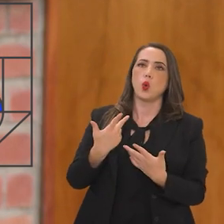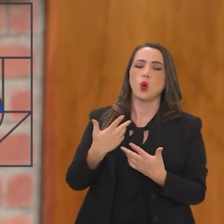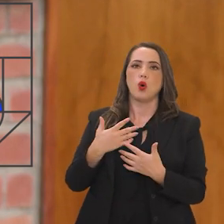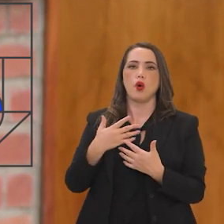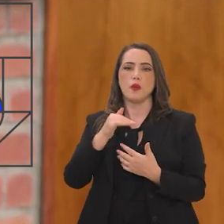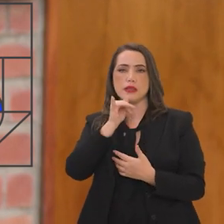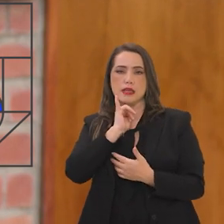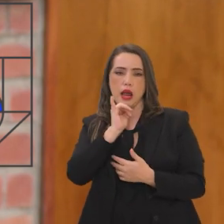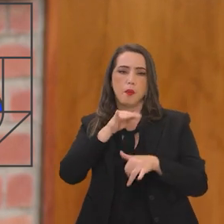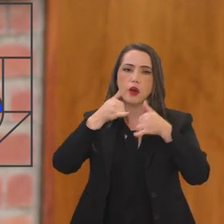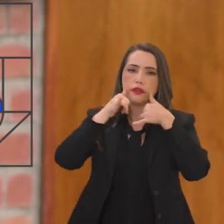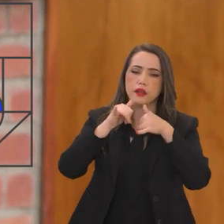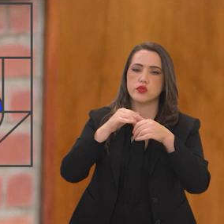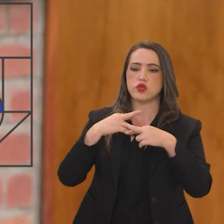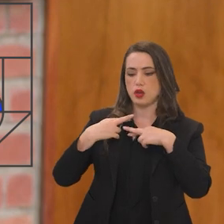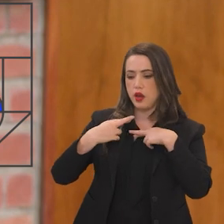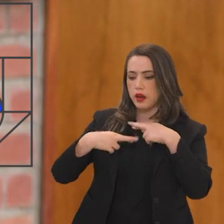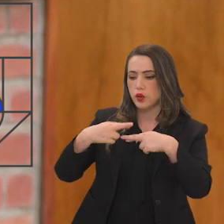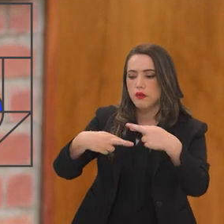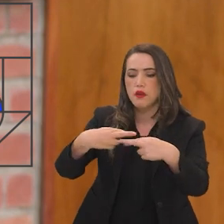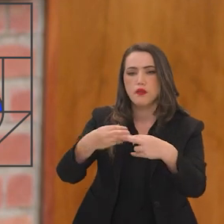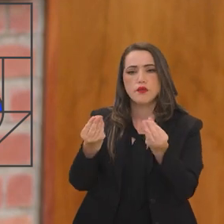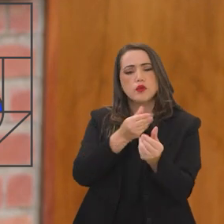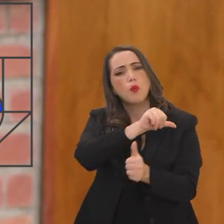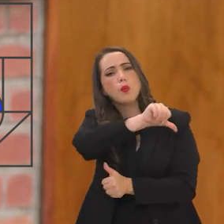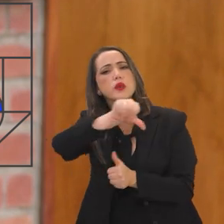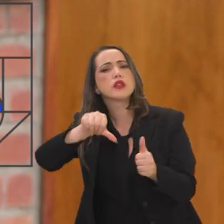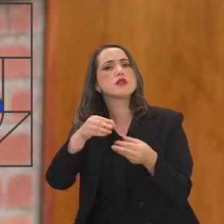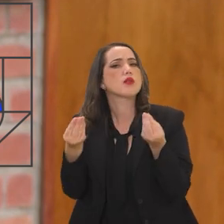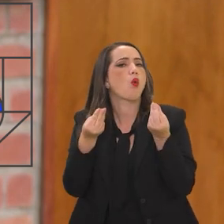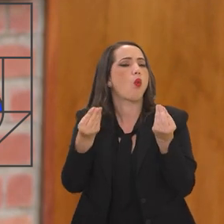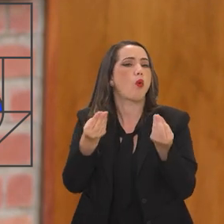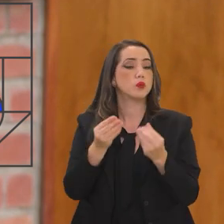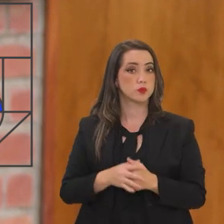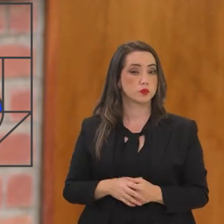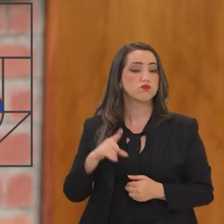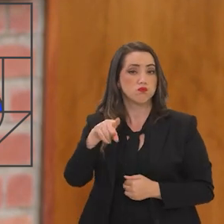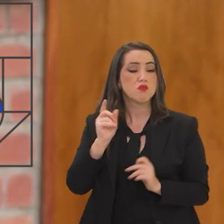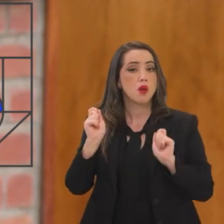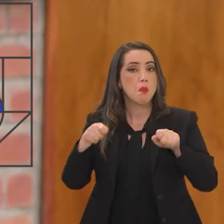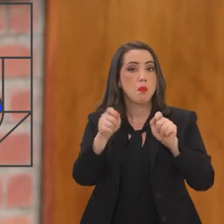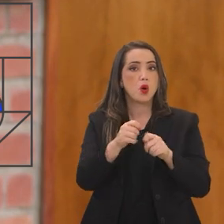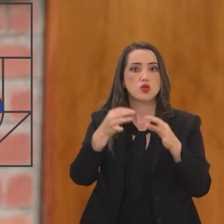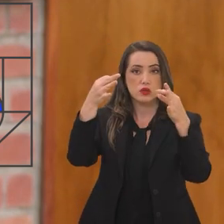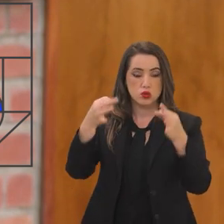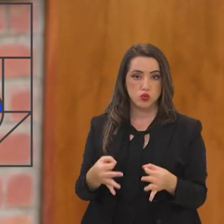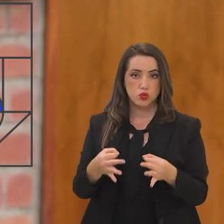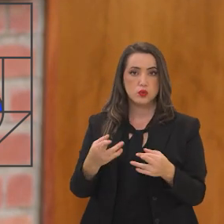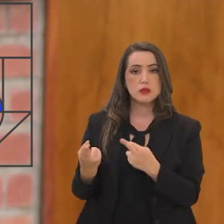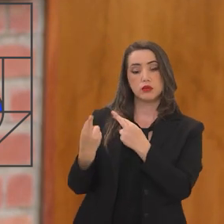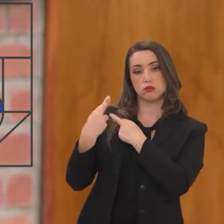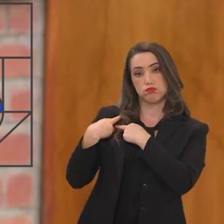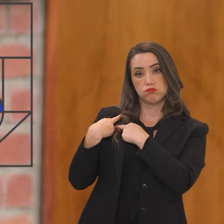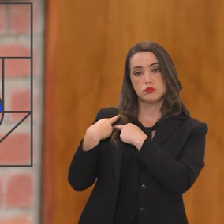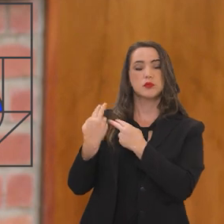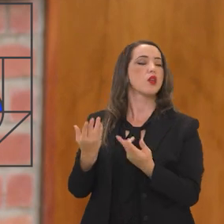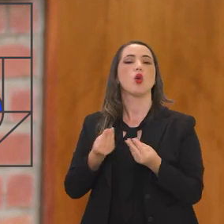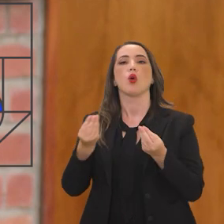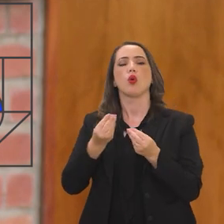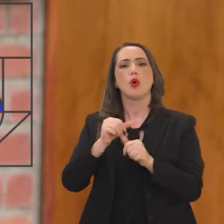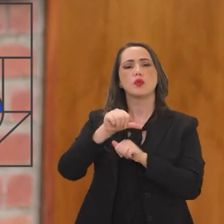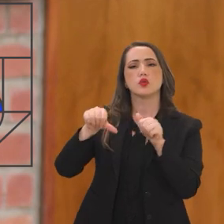energias renováveis como é que a gente faz essa transição energética como é que a gente faz essa transição energética de forma Justa e responsável